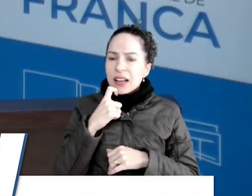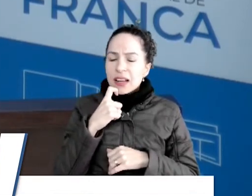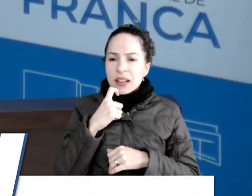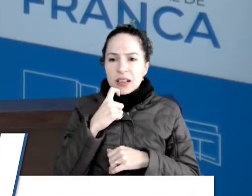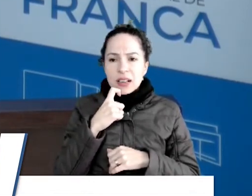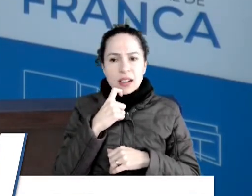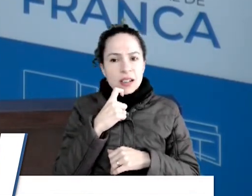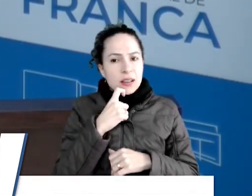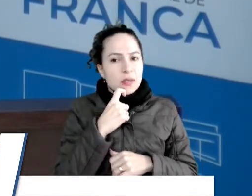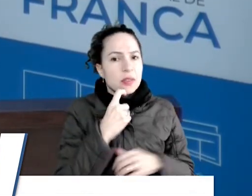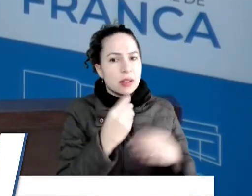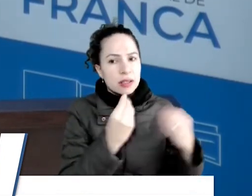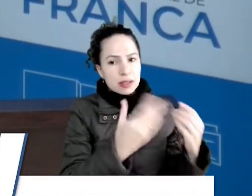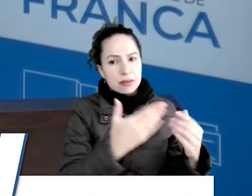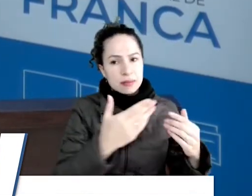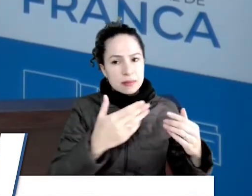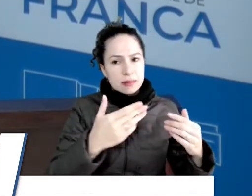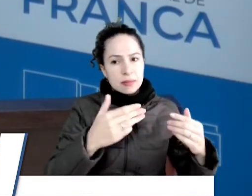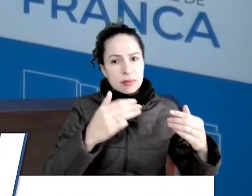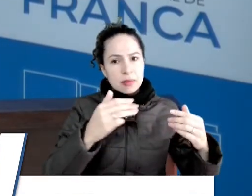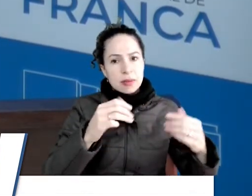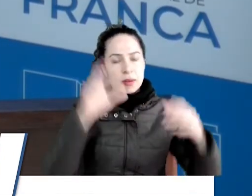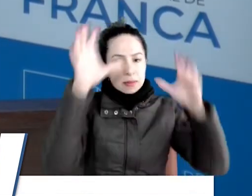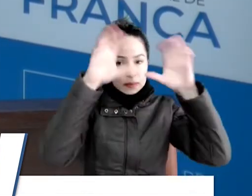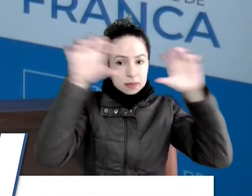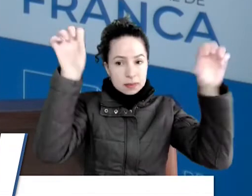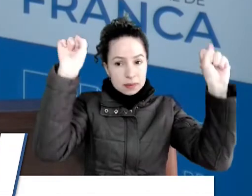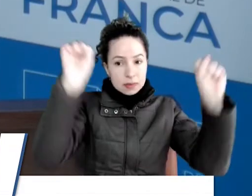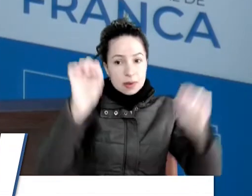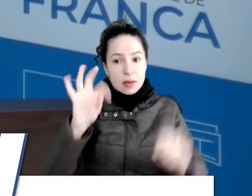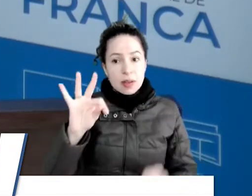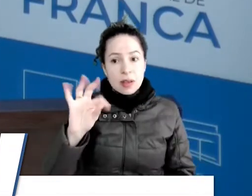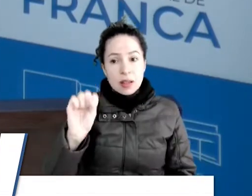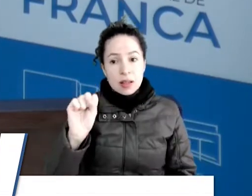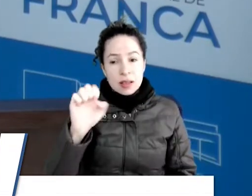entregue ao Supremo Tribunal Federal e ao TSE um manifesto,